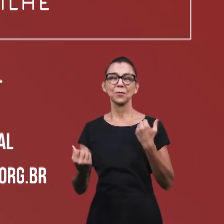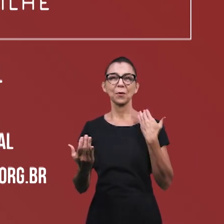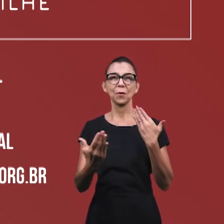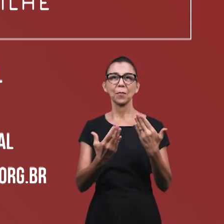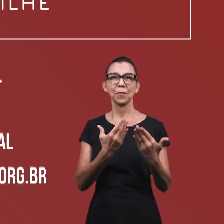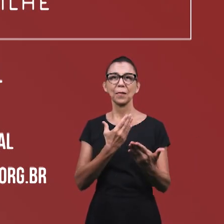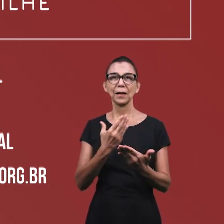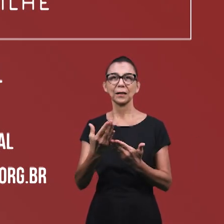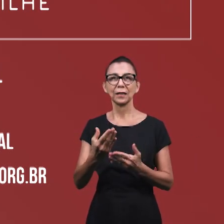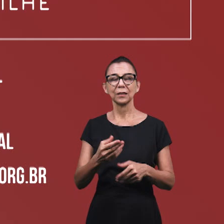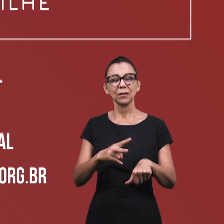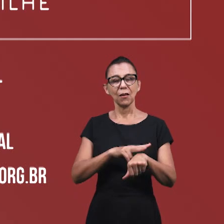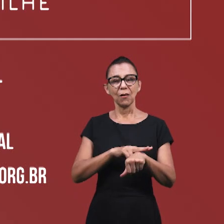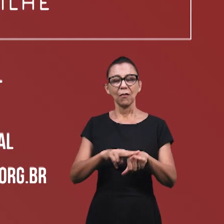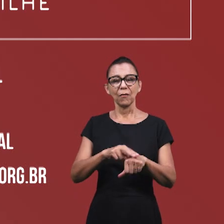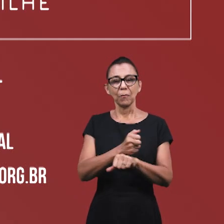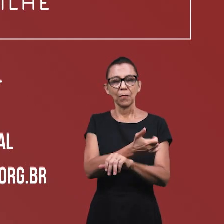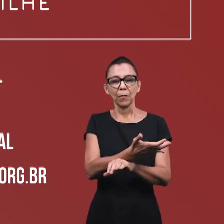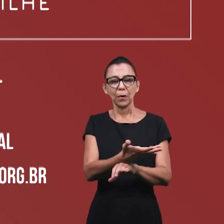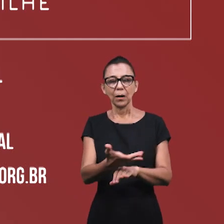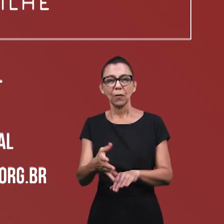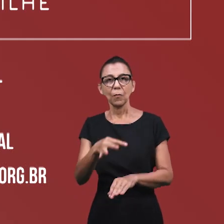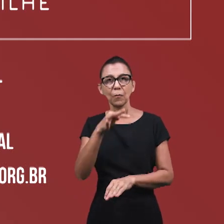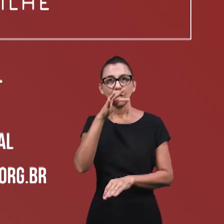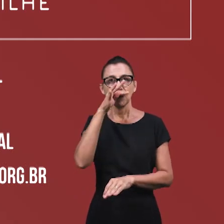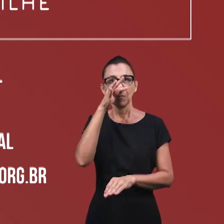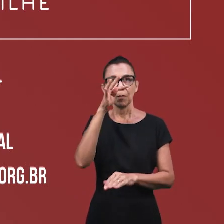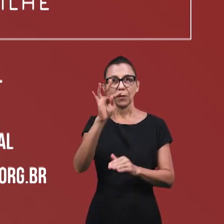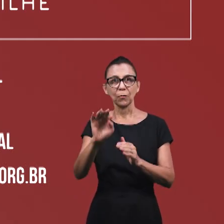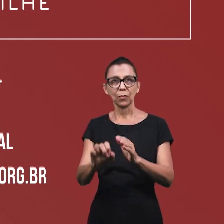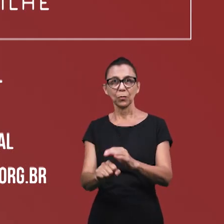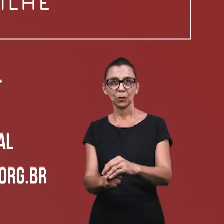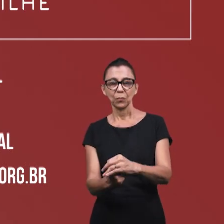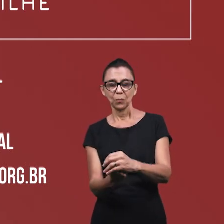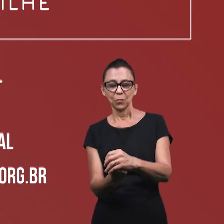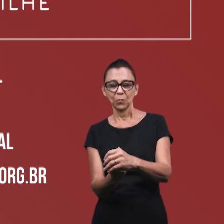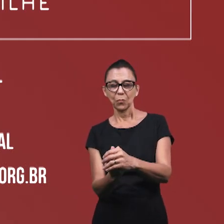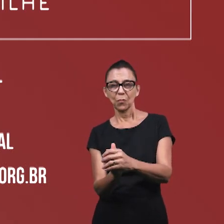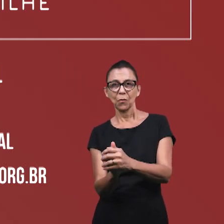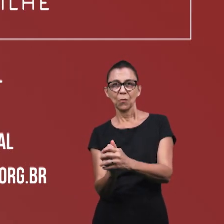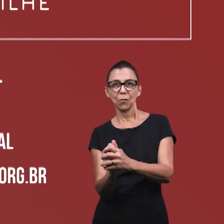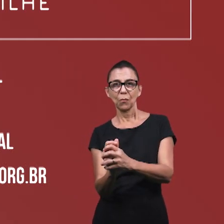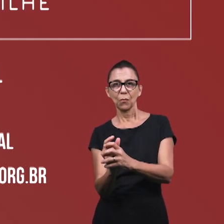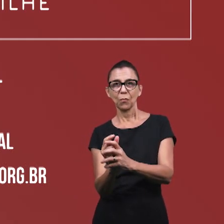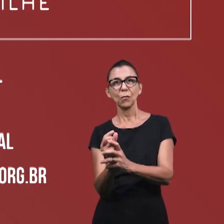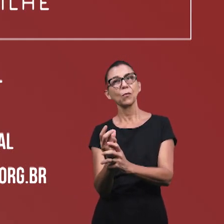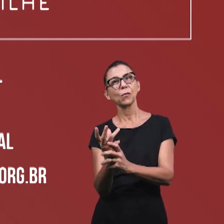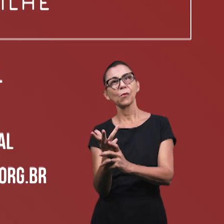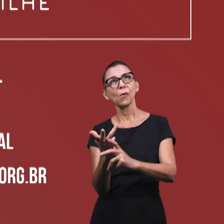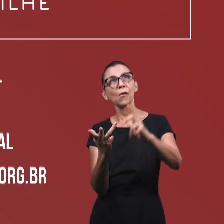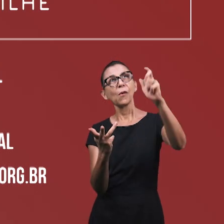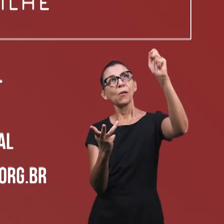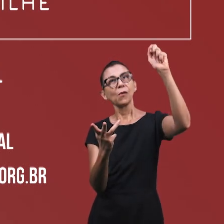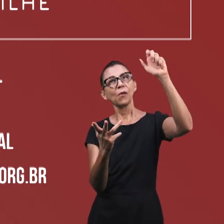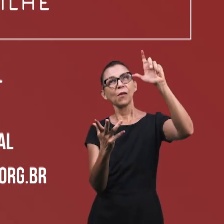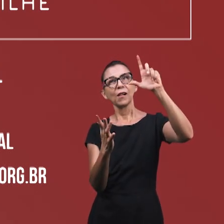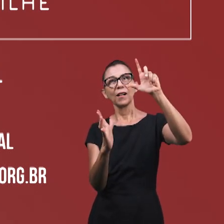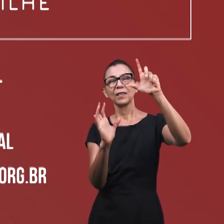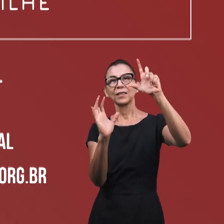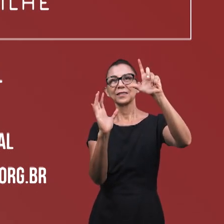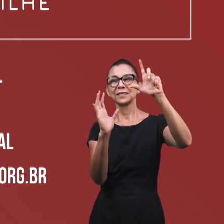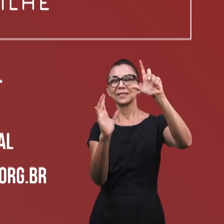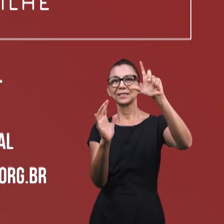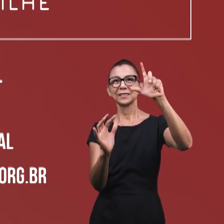desponta para a luz do sol, assim brilhou um dia